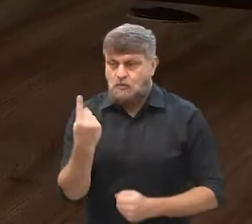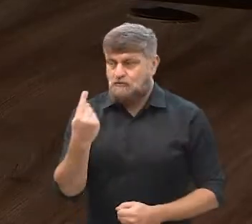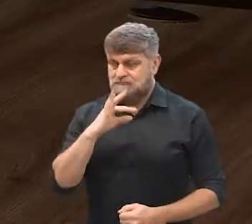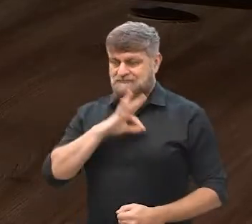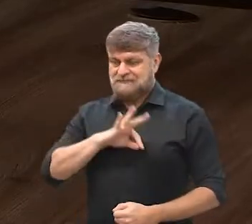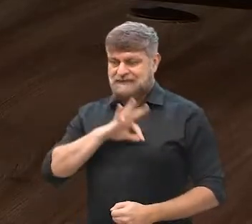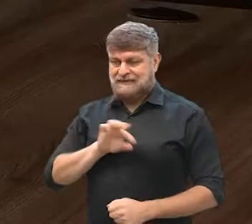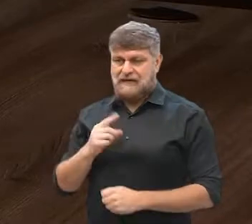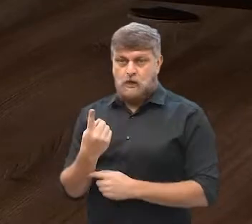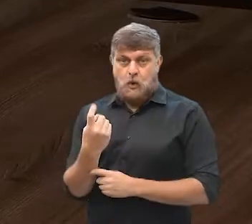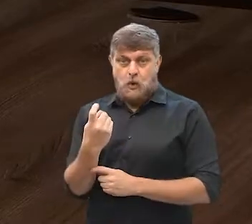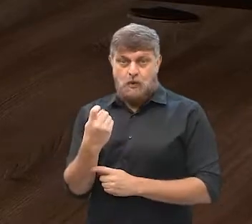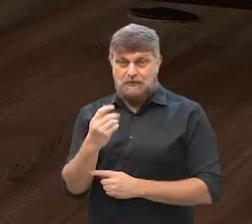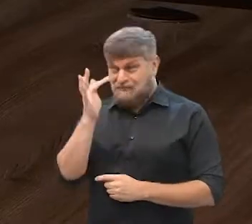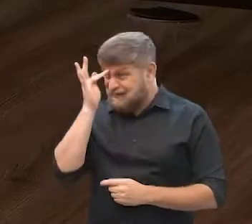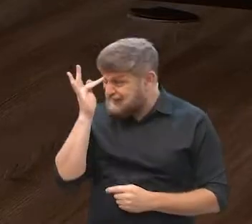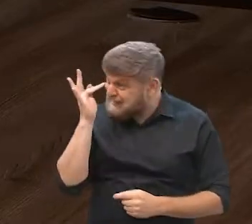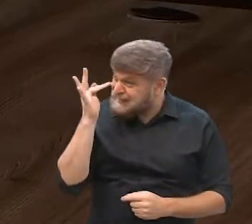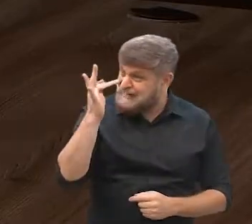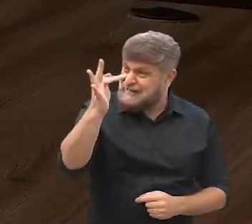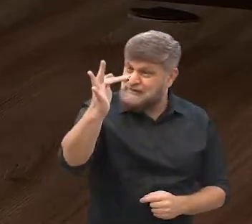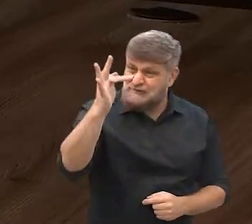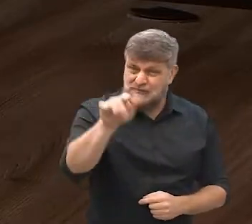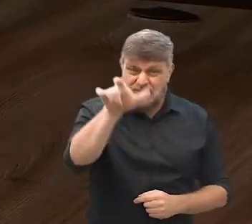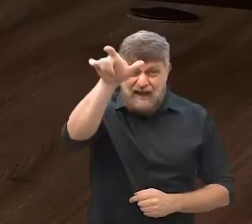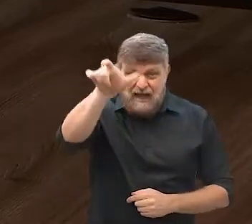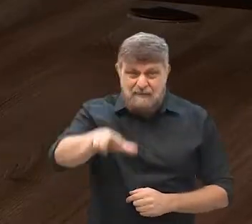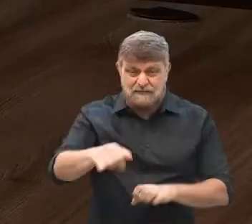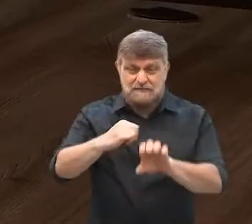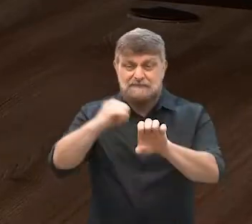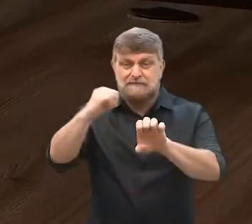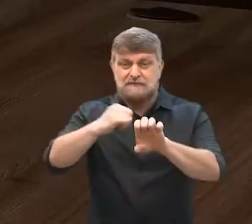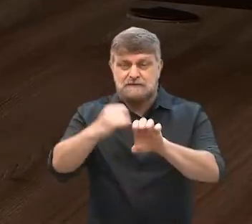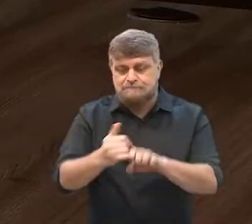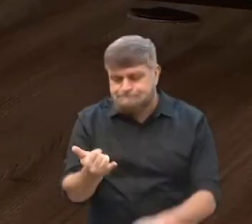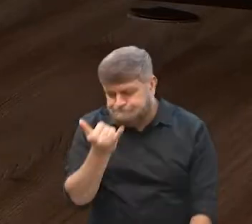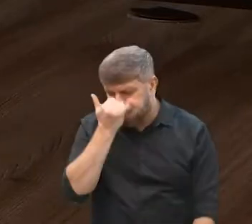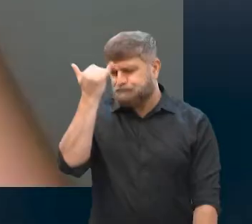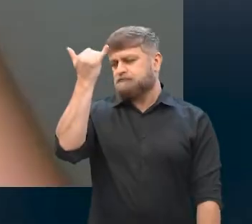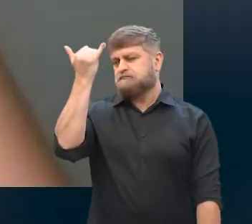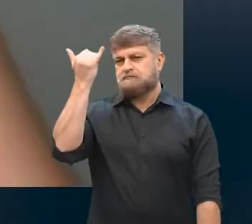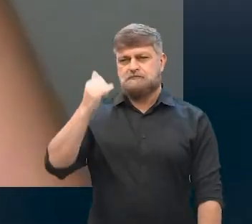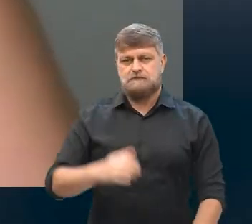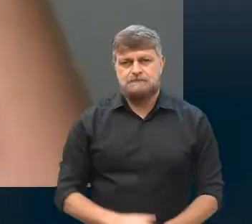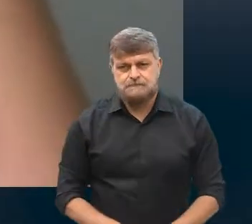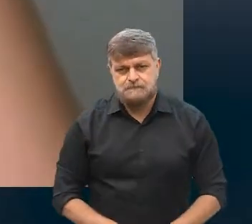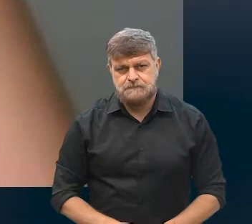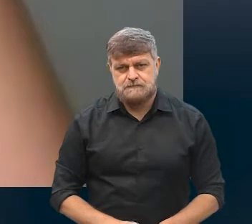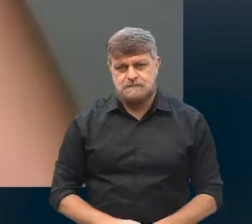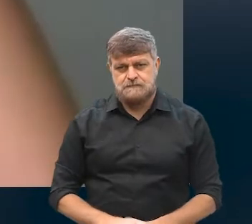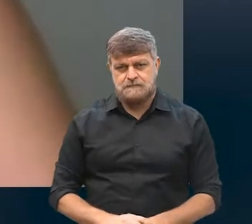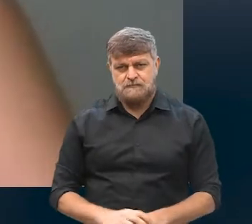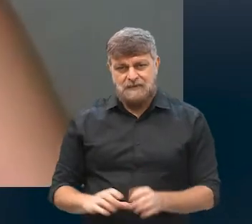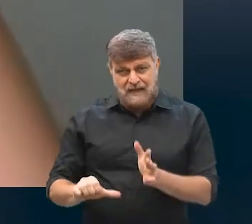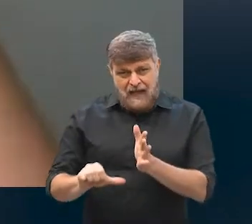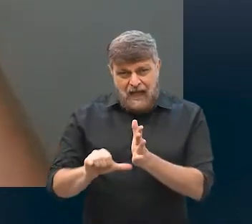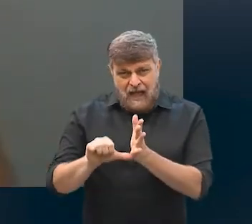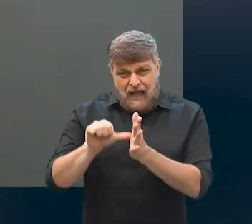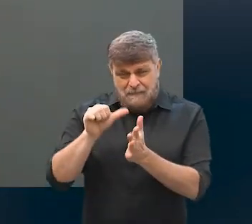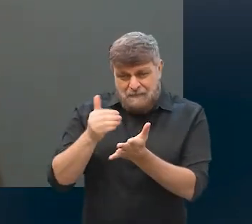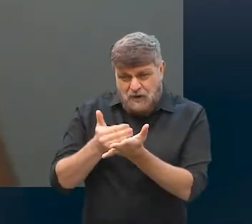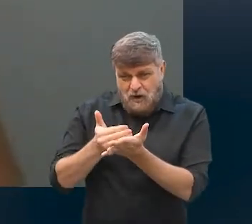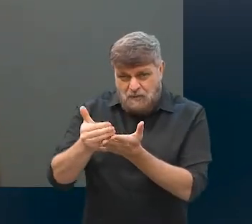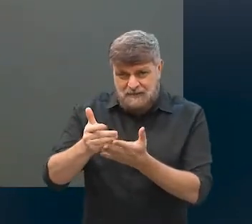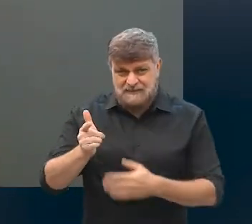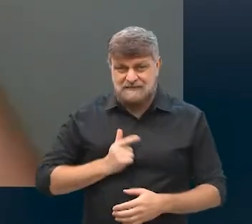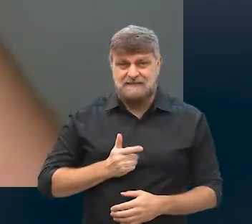só e lá na frente esse empreendedor tenha uma decepção? Acho que o primeiro passo, eu diria que é você